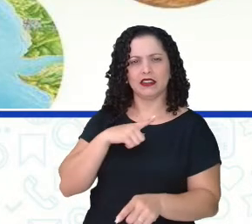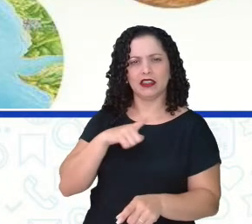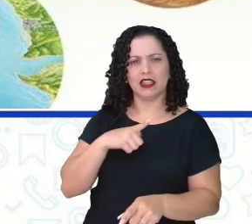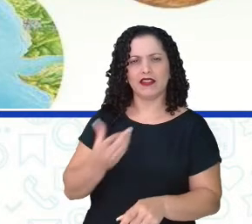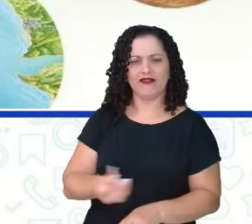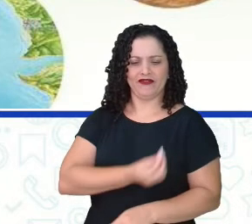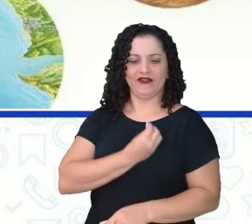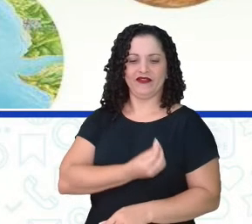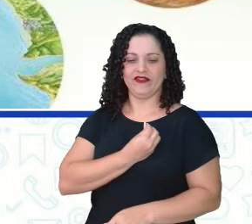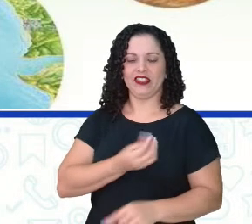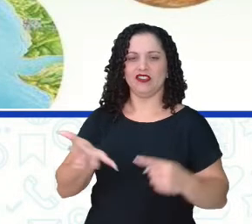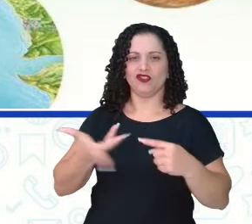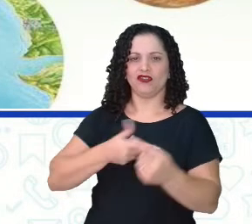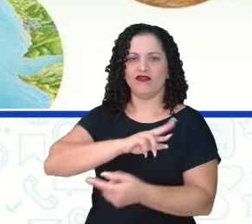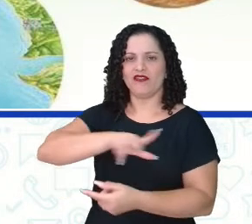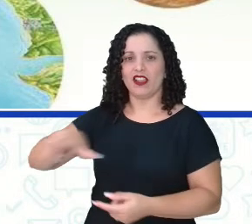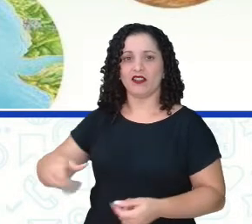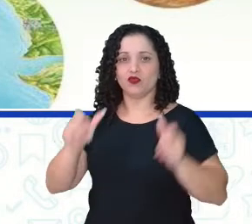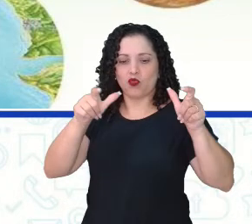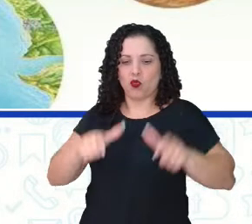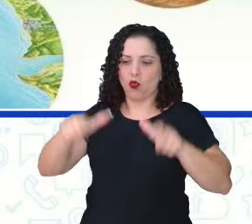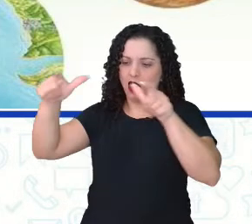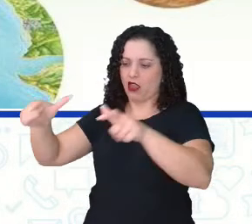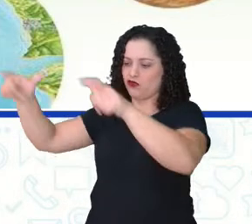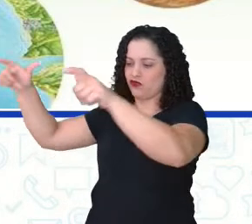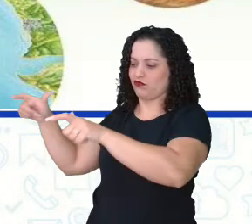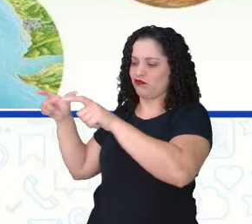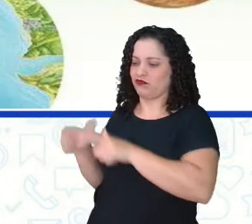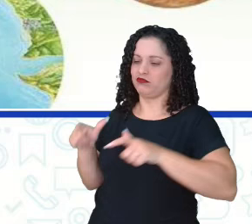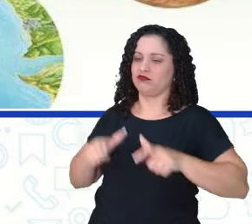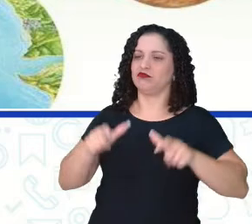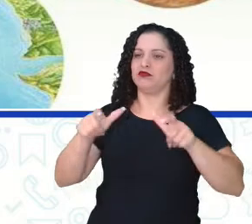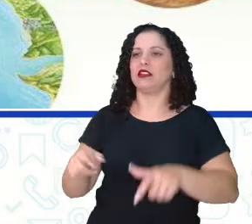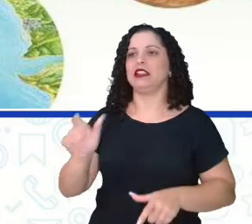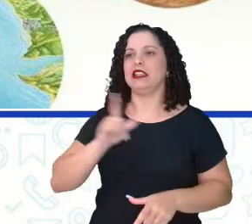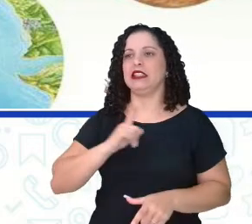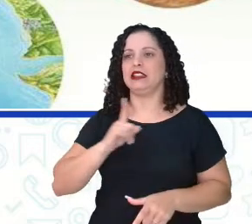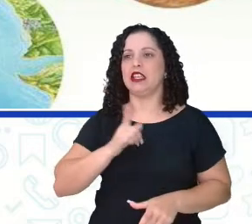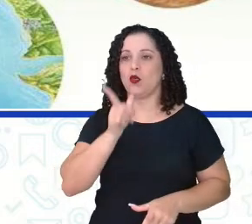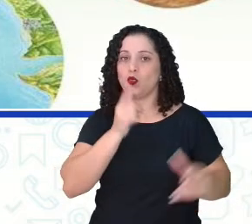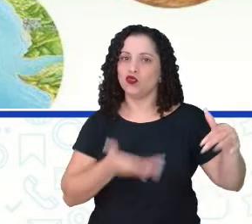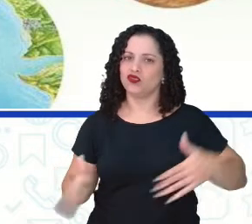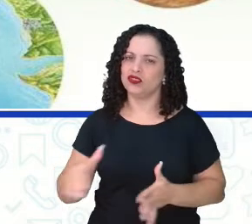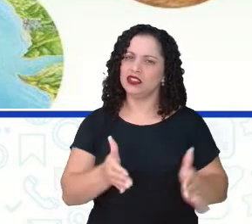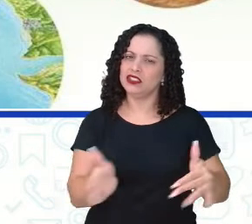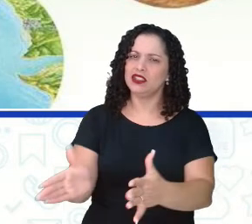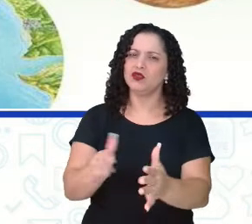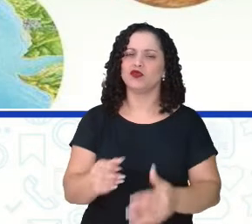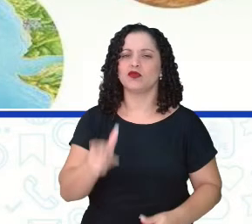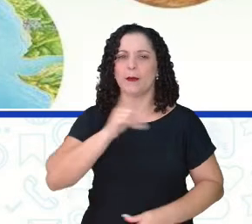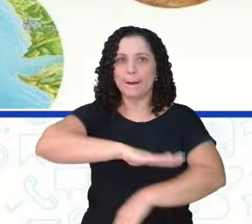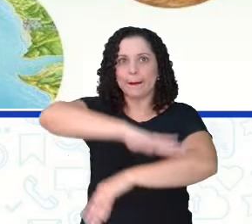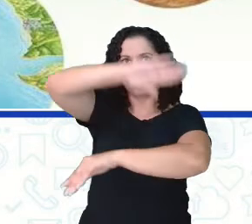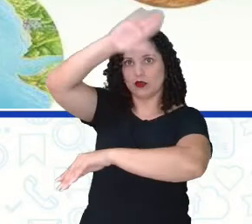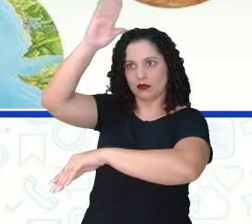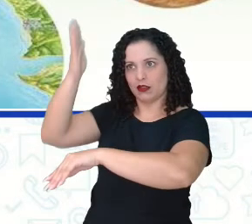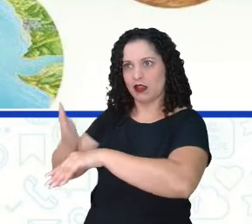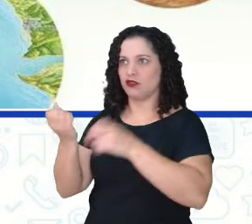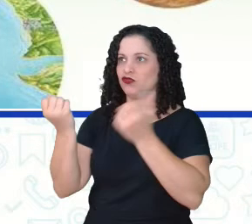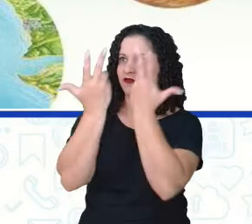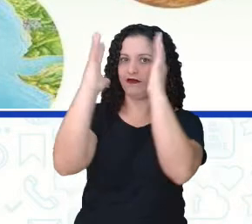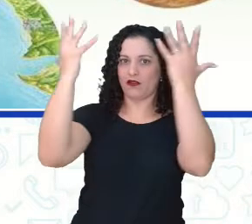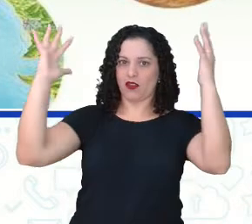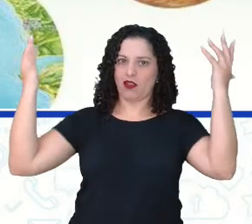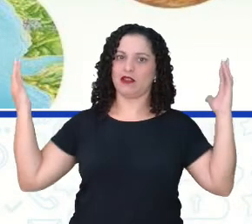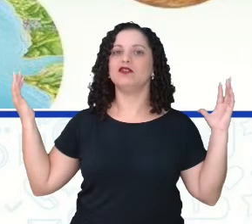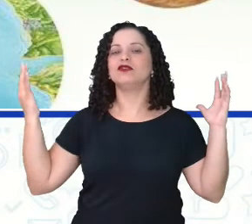estão localizados nos oceanos, né? A questão aí, olha, nos rios, florestas, montanhas e outros ambientes.